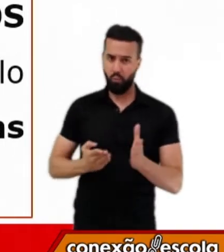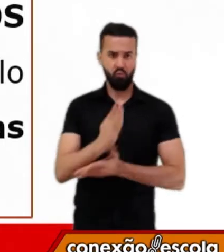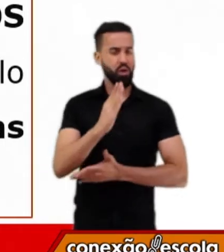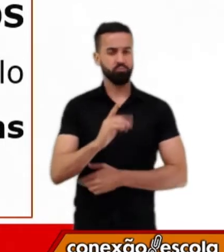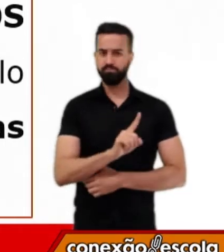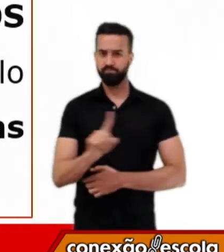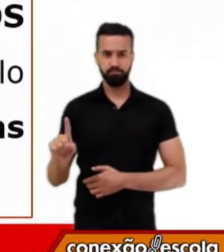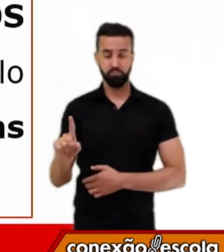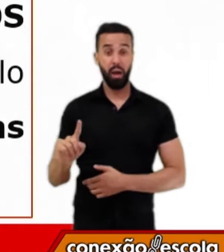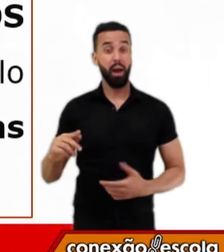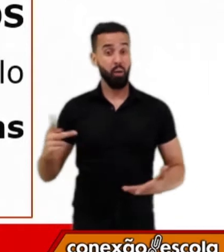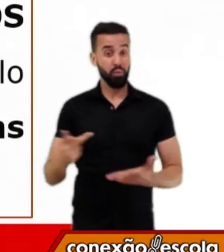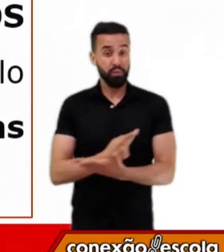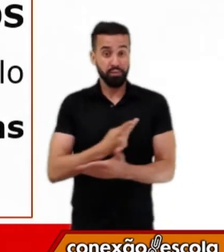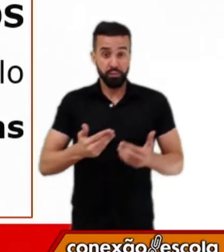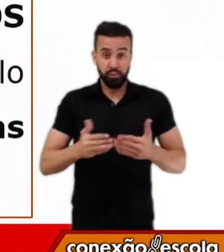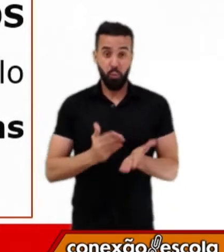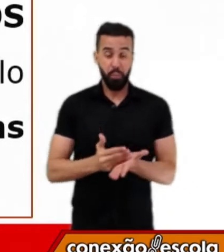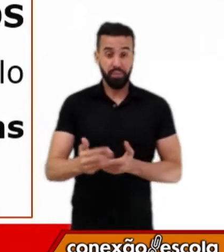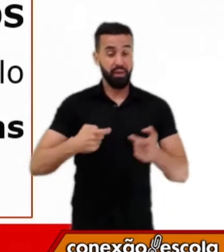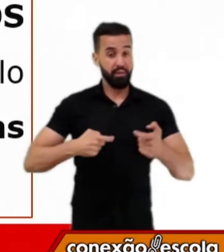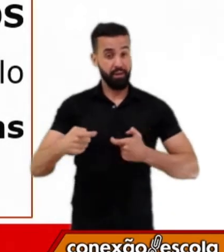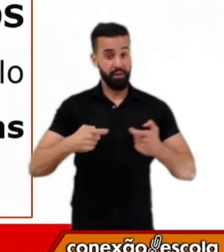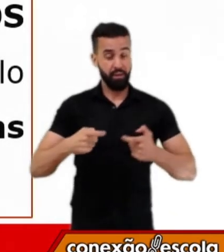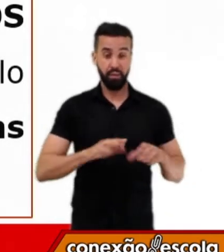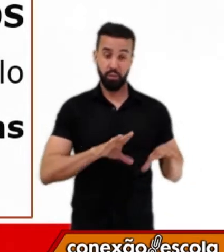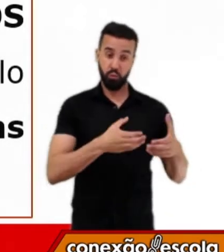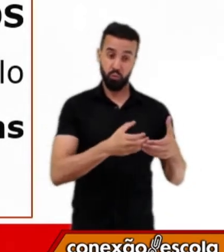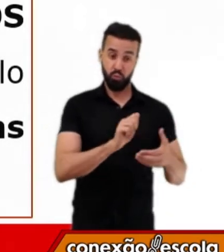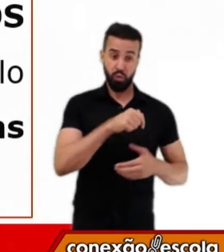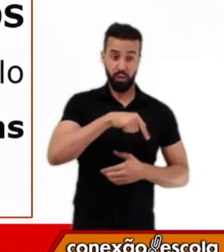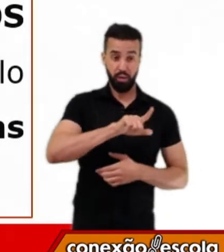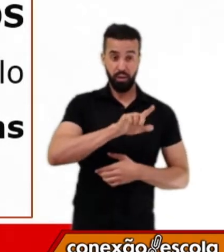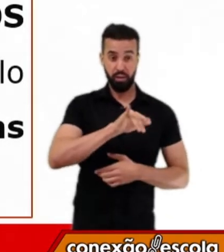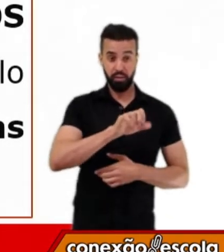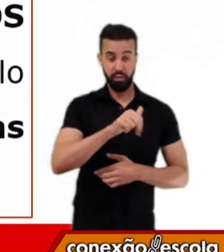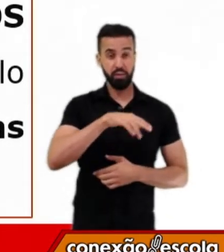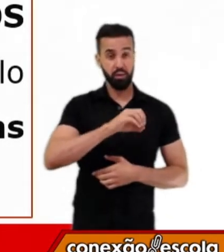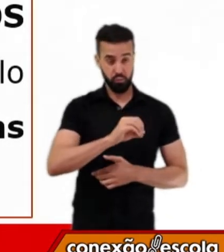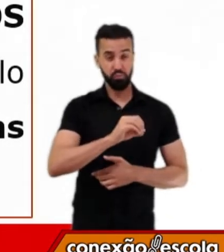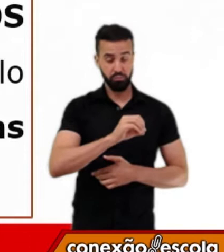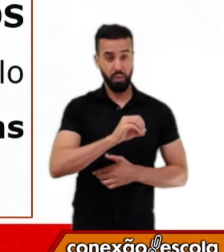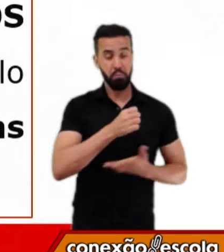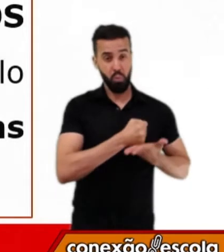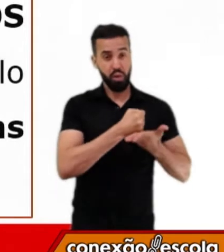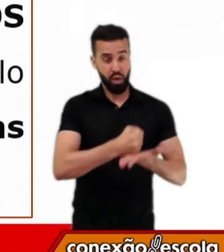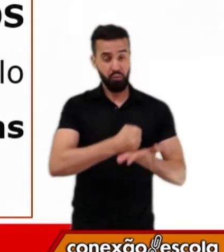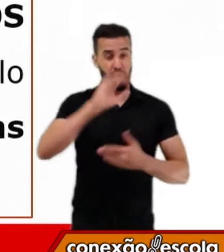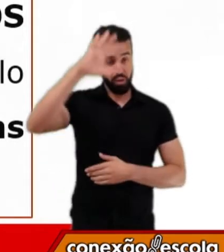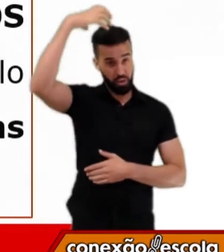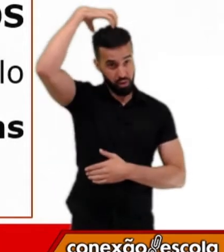essa guerra civil. Nós temos de um lado os anglicanos, que são os monarquistas, chamados de cavaleiros, que apoiavam o rei, e